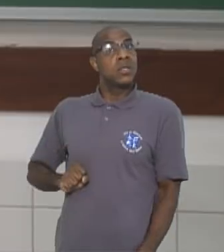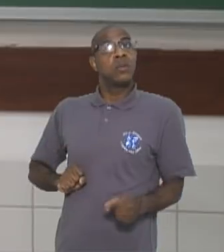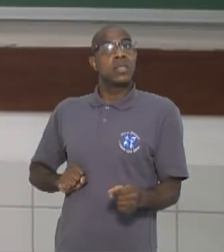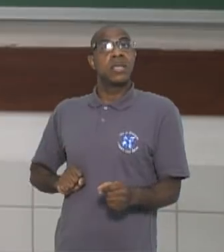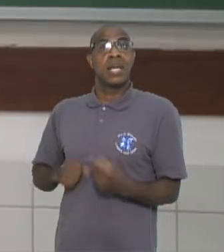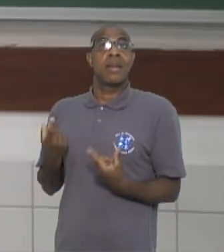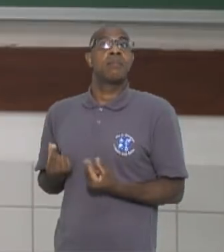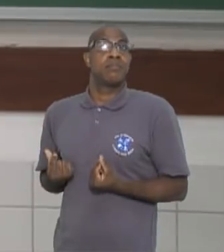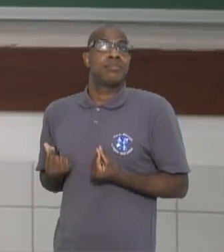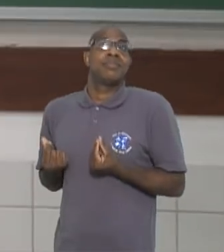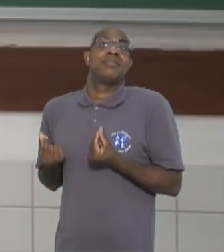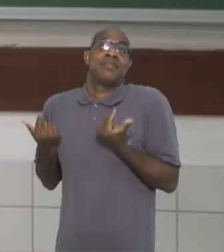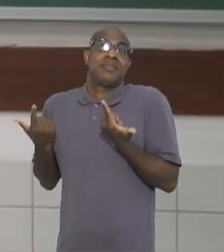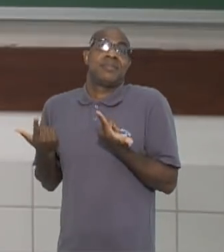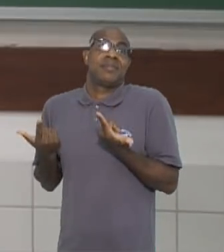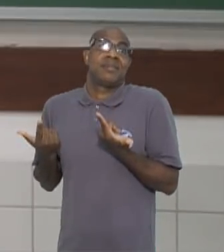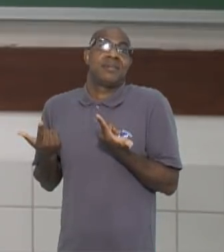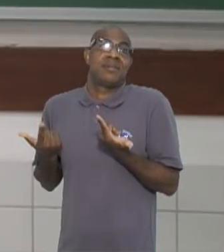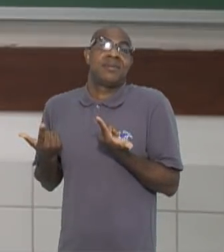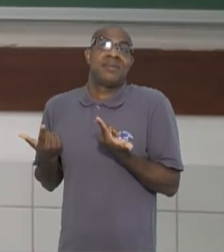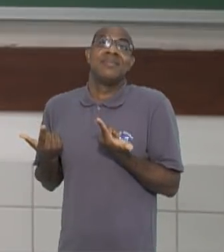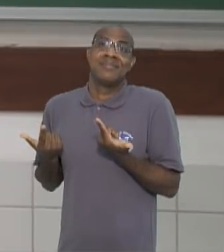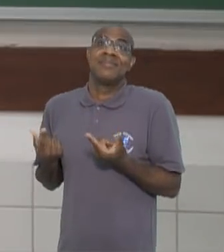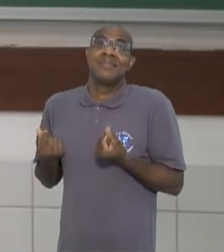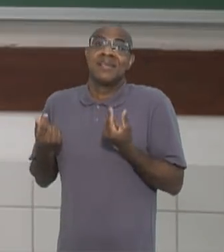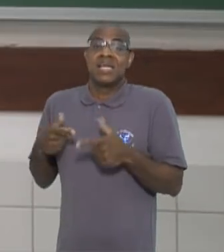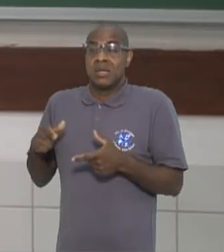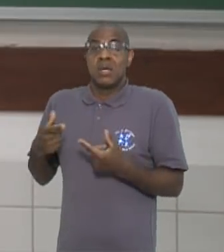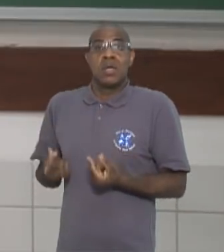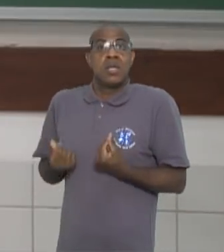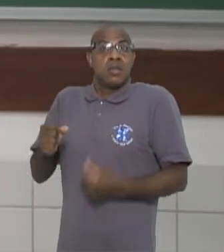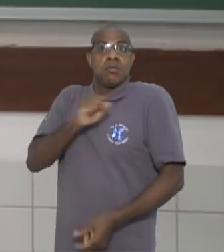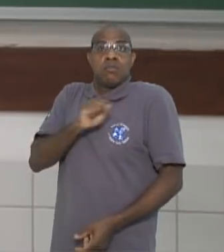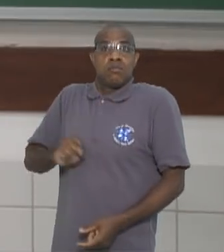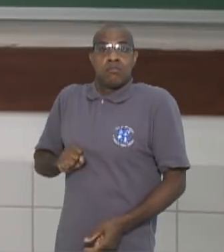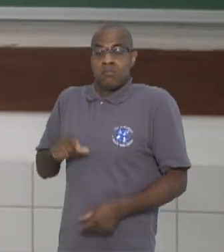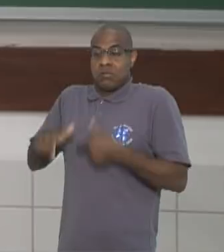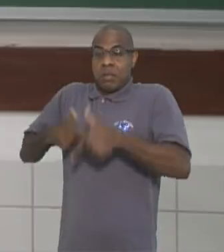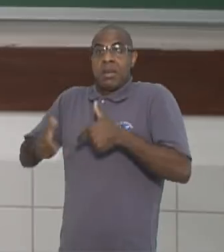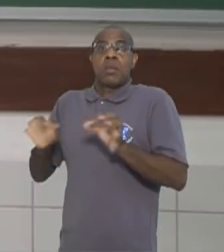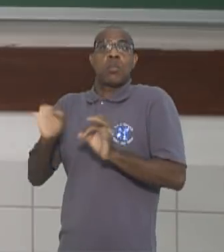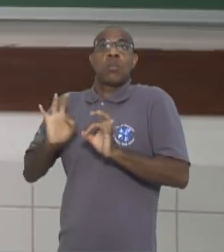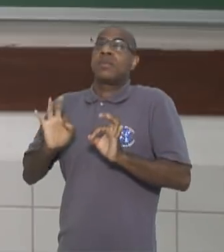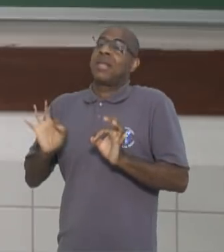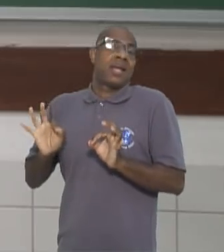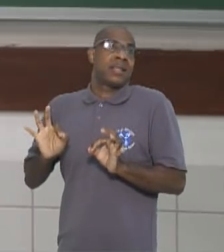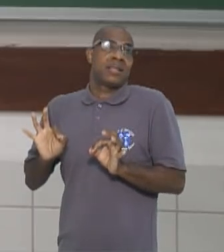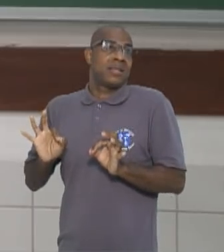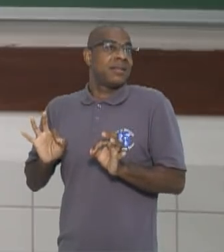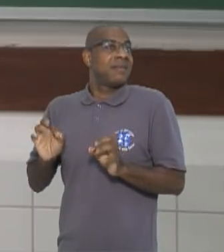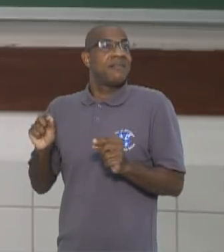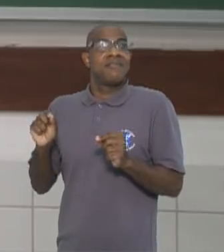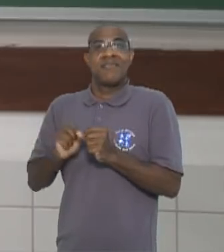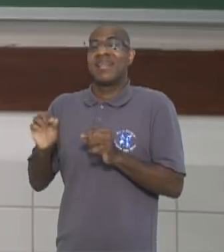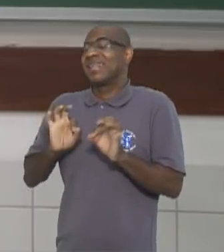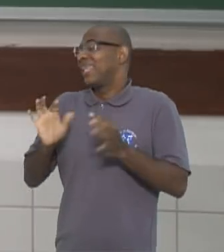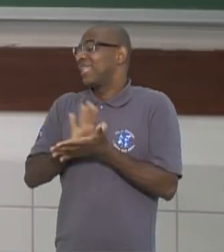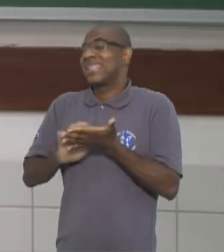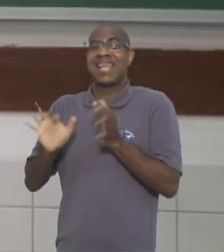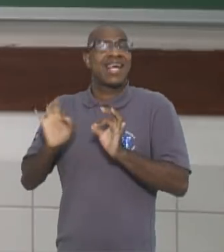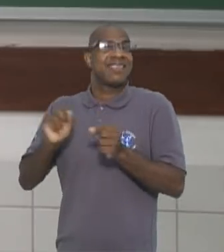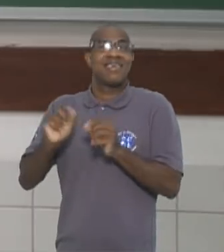nobreza, então ele não realizava nenhum tipo de trabalho braçal. E quando eu digo nenhum tipo, é nenhum